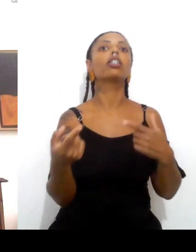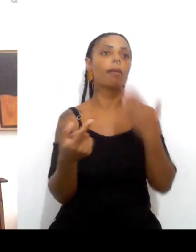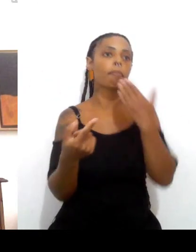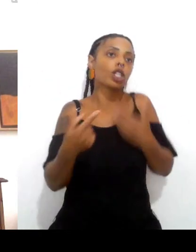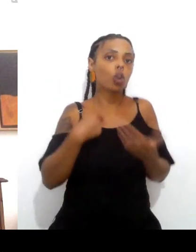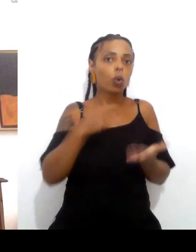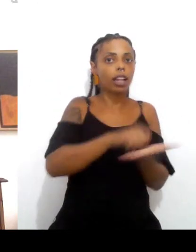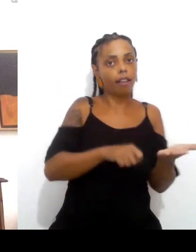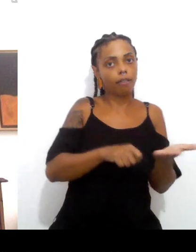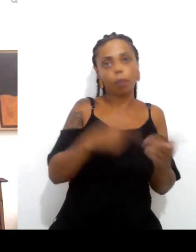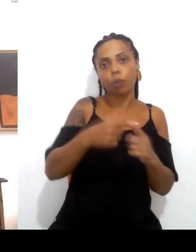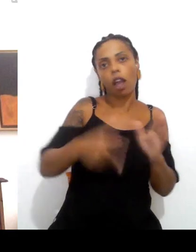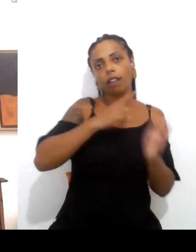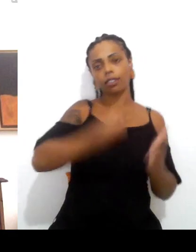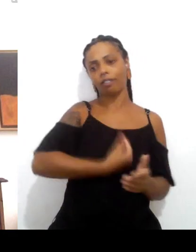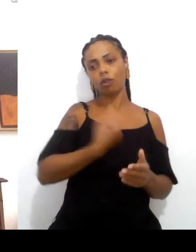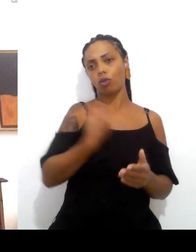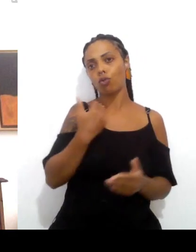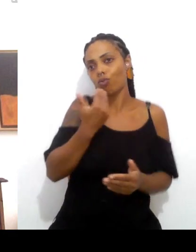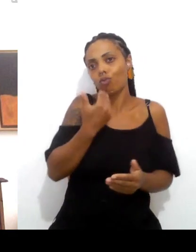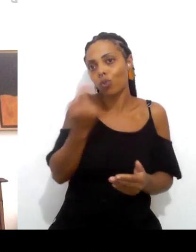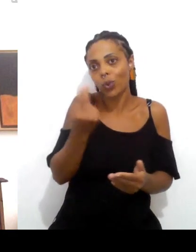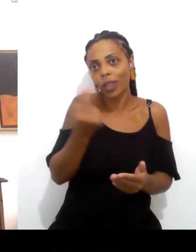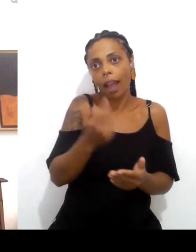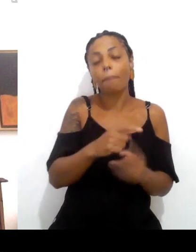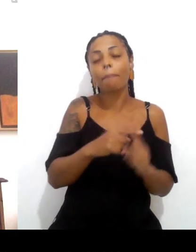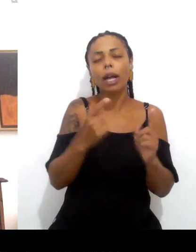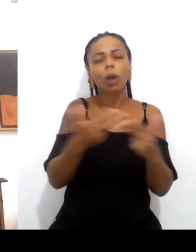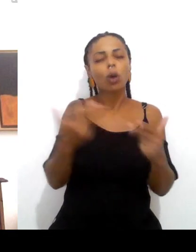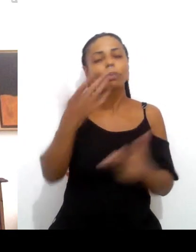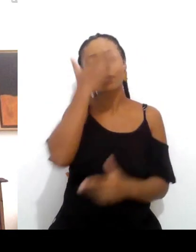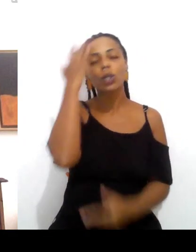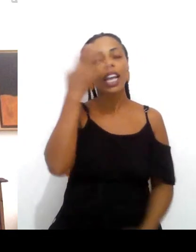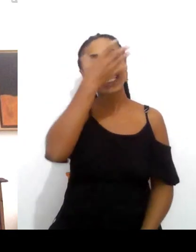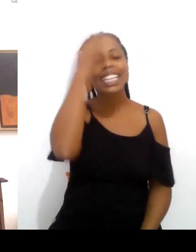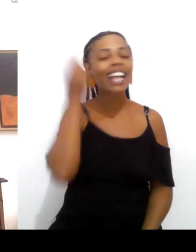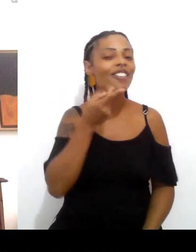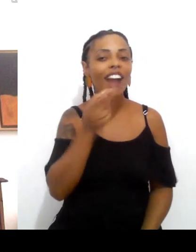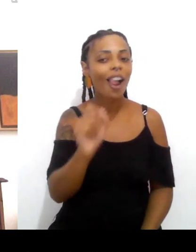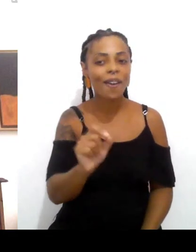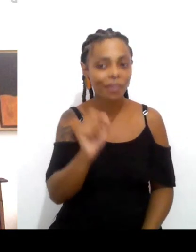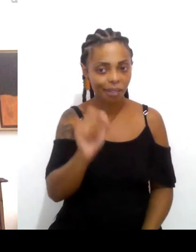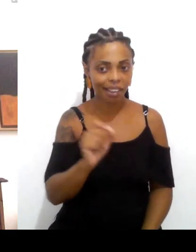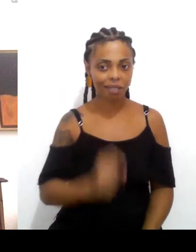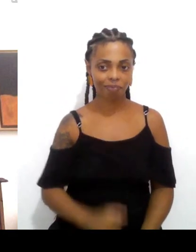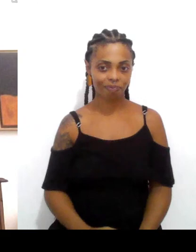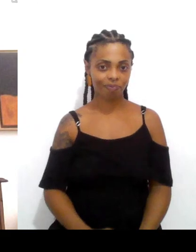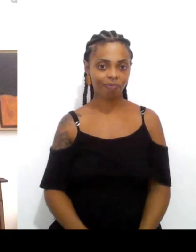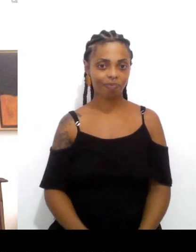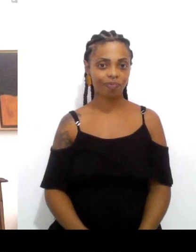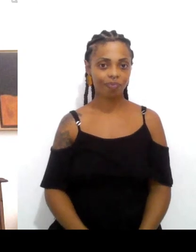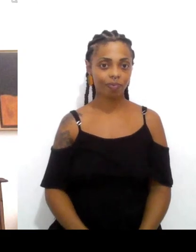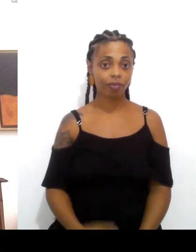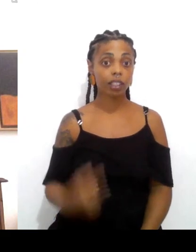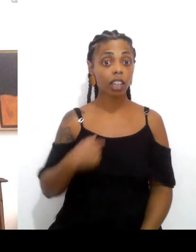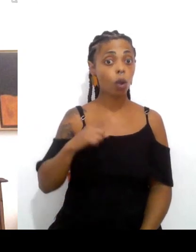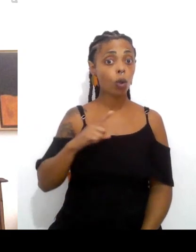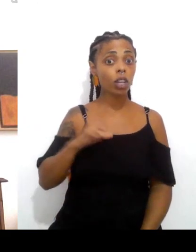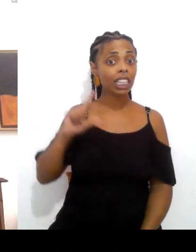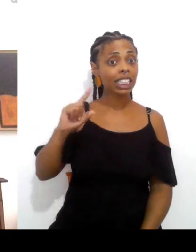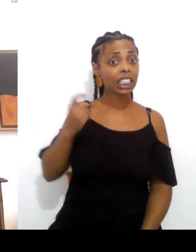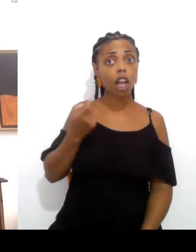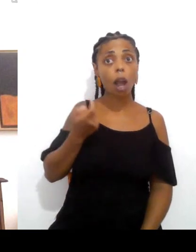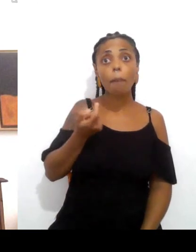e tem algo que sempre se esquecem de dizer que eu tinha pouquíssima coisa